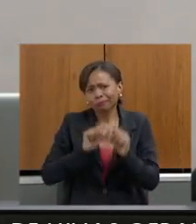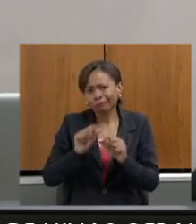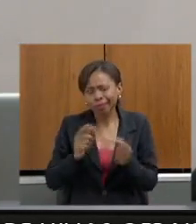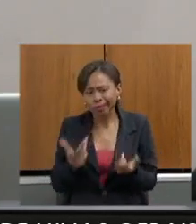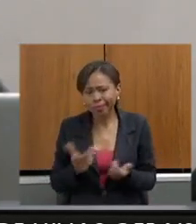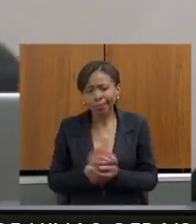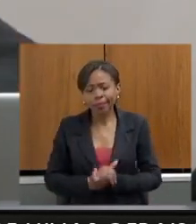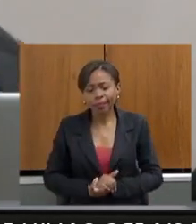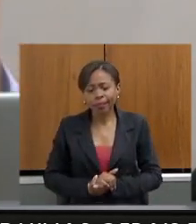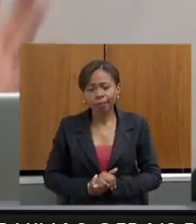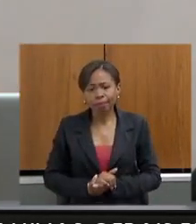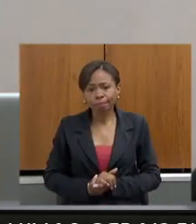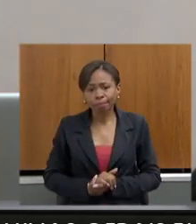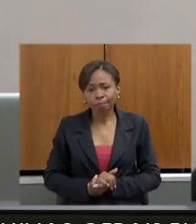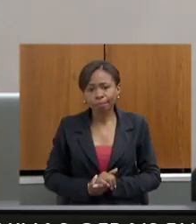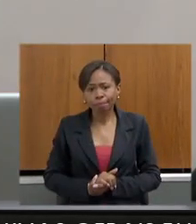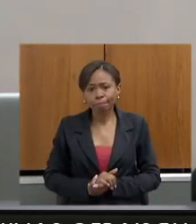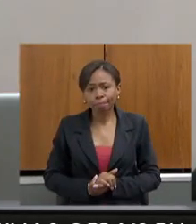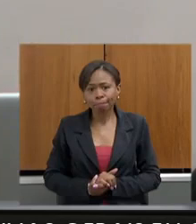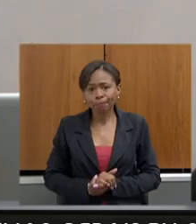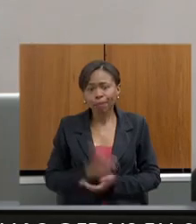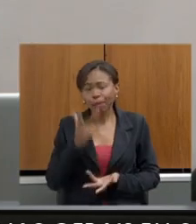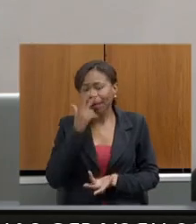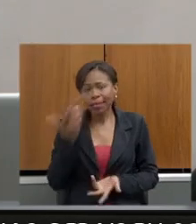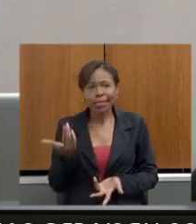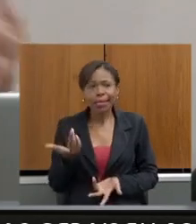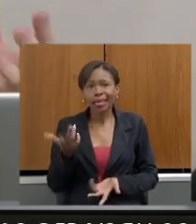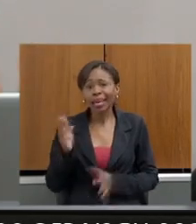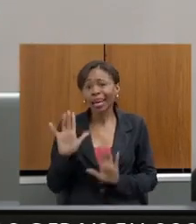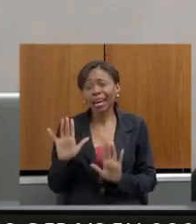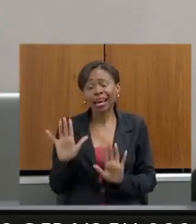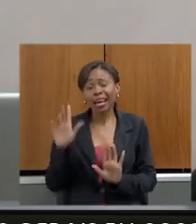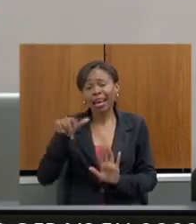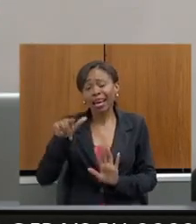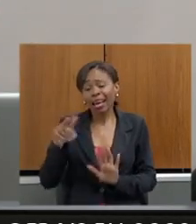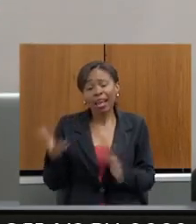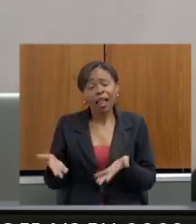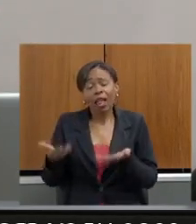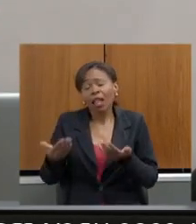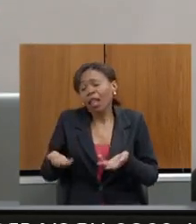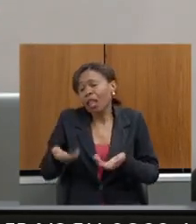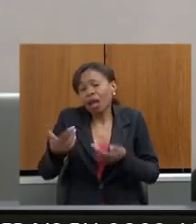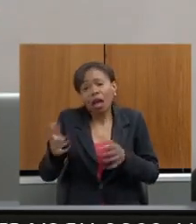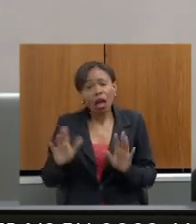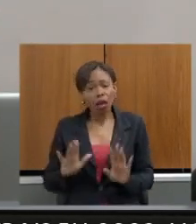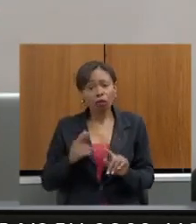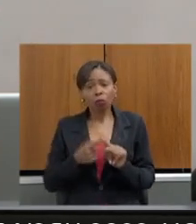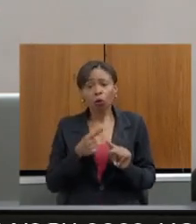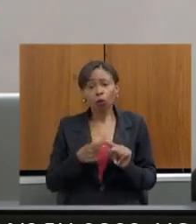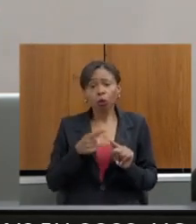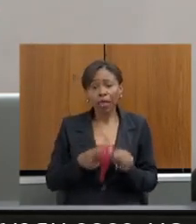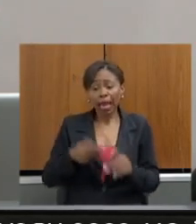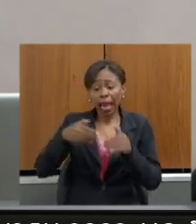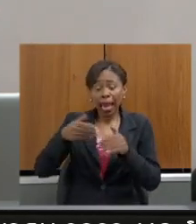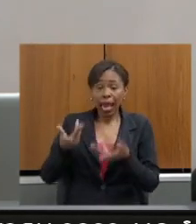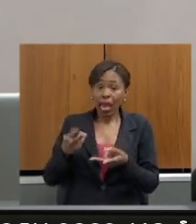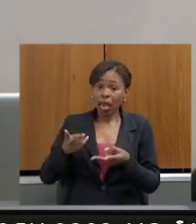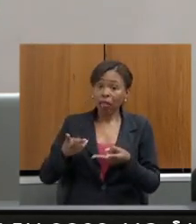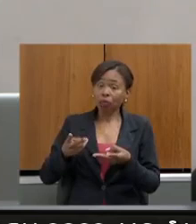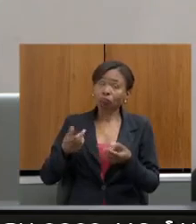essa coisa poética Sheila porque eles entenderam skate medida de internação